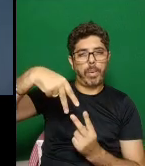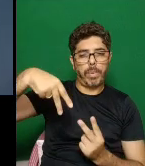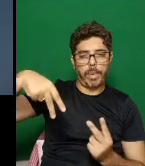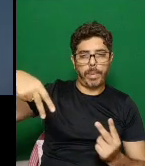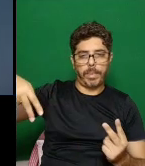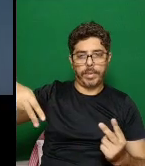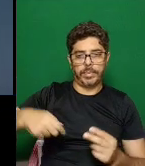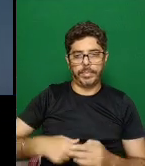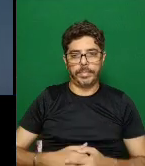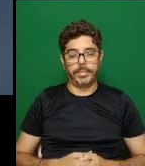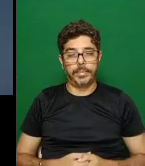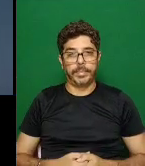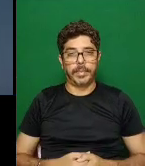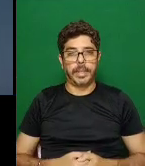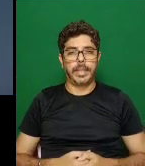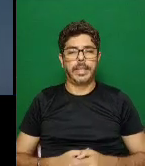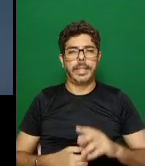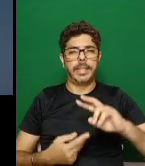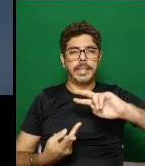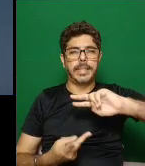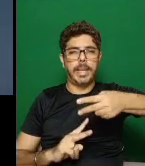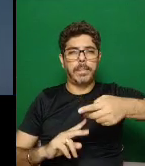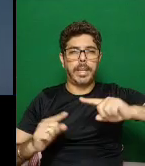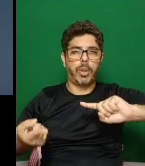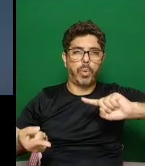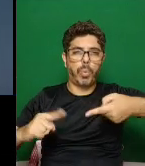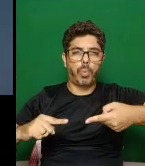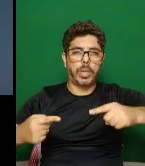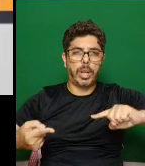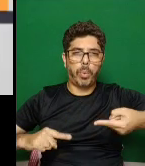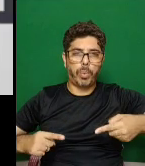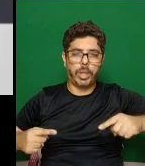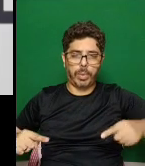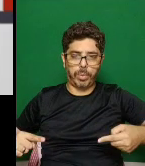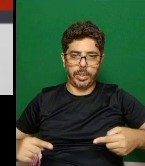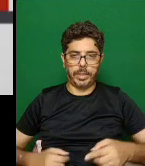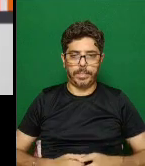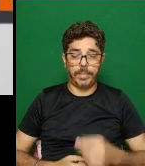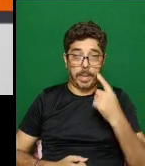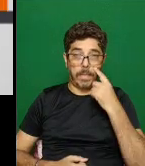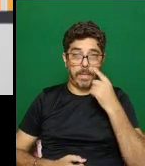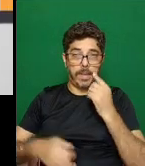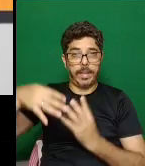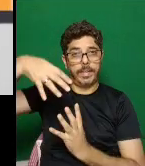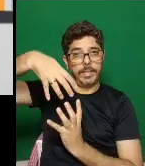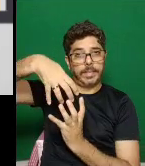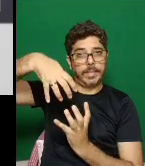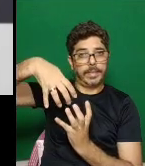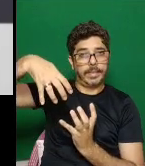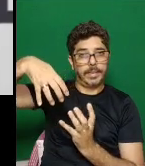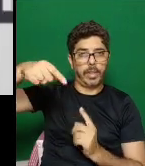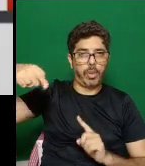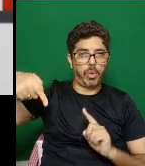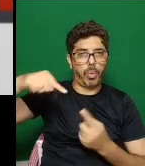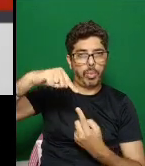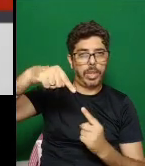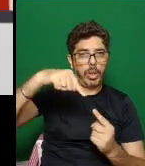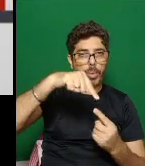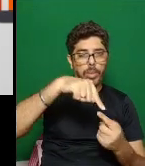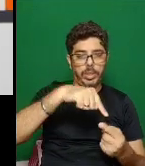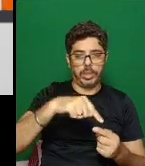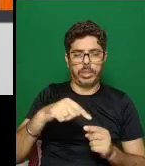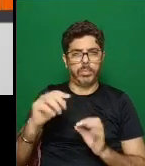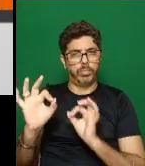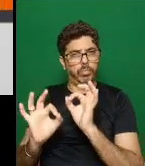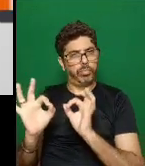forma que uma guanina é sempre oposta a uma citosina. Esse pareamento leva a um importante efeito de ordenação e